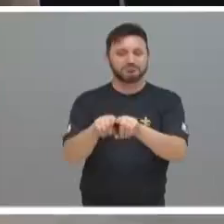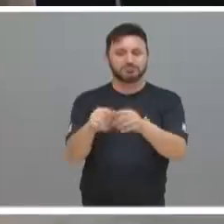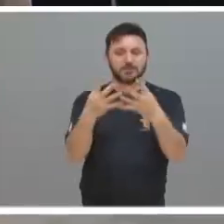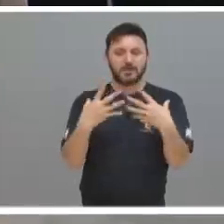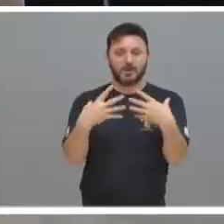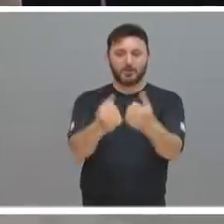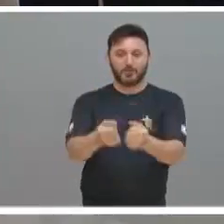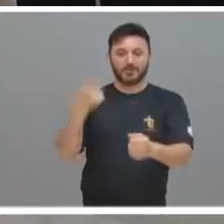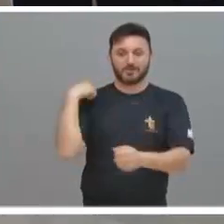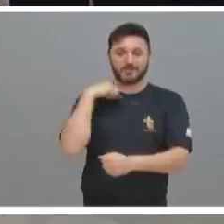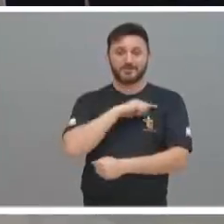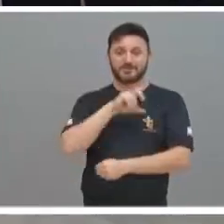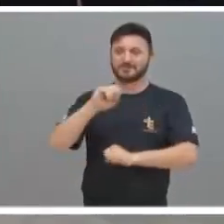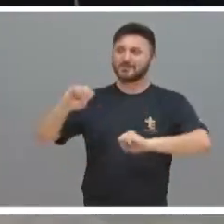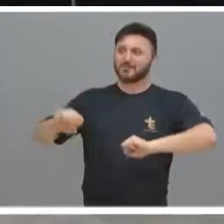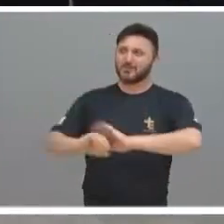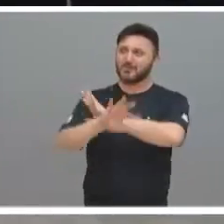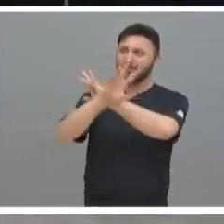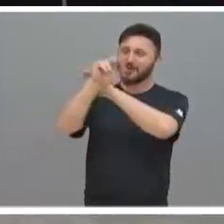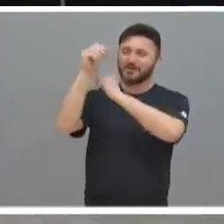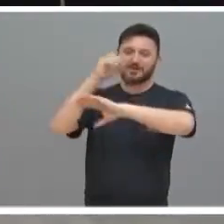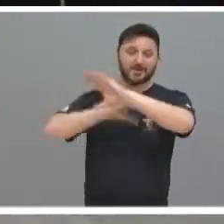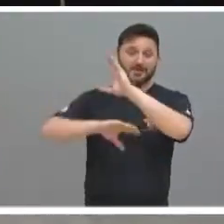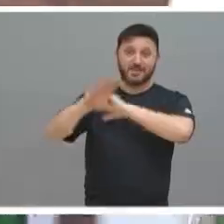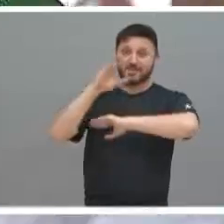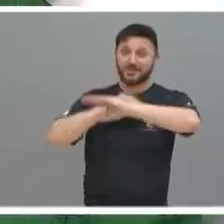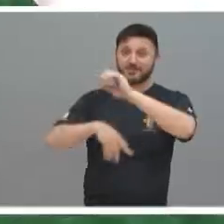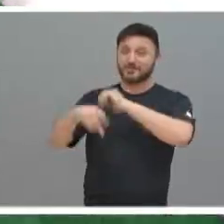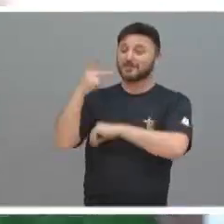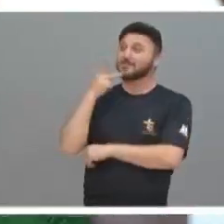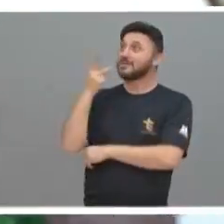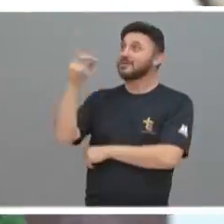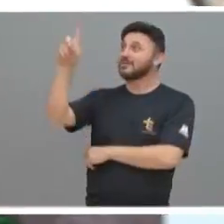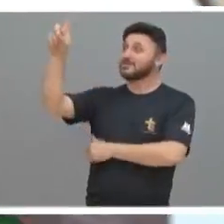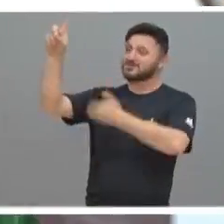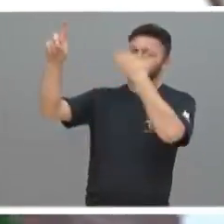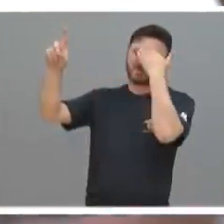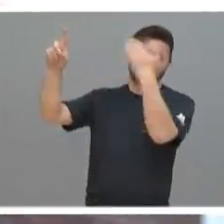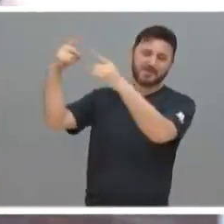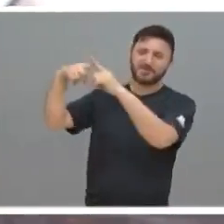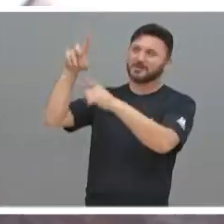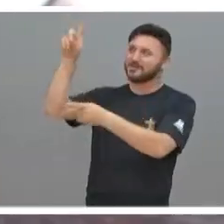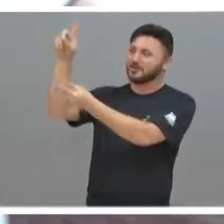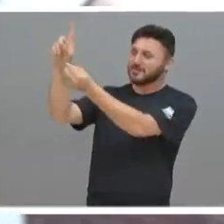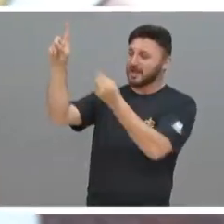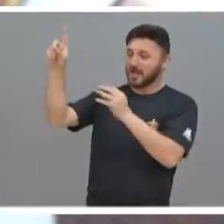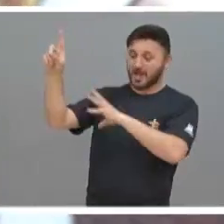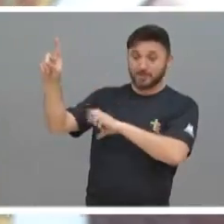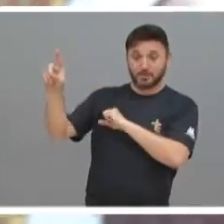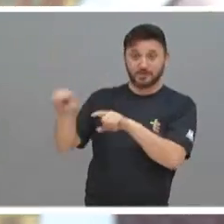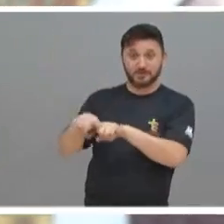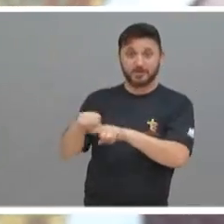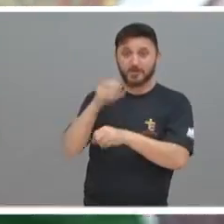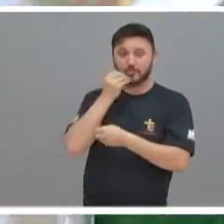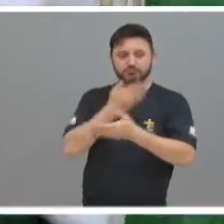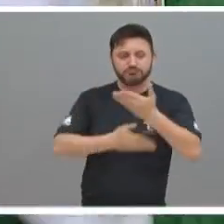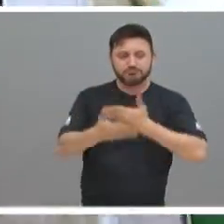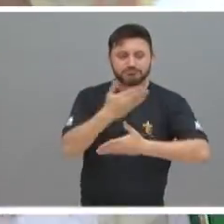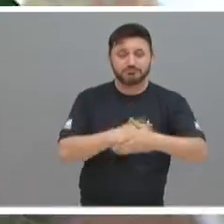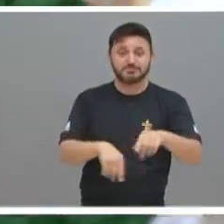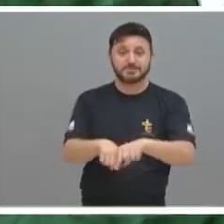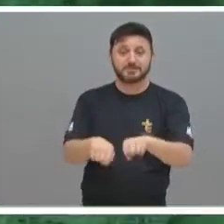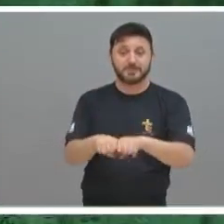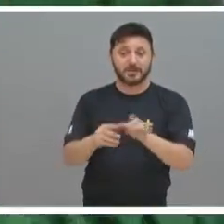acolhe, cantando esse hino de louvor. Nós temos que dizer: Senhor, obrigado por tanto amor, por tanta manifestação de bondade,